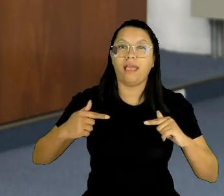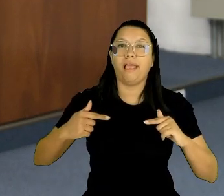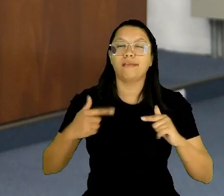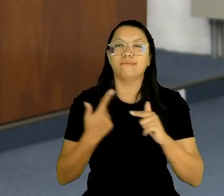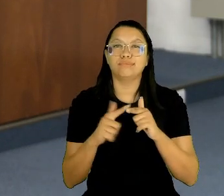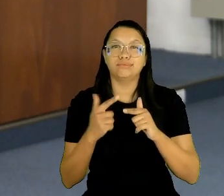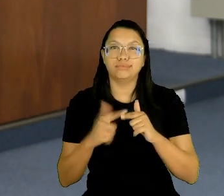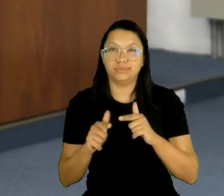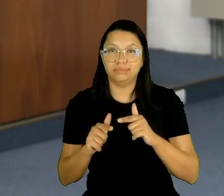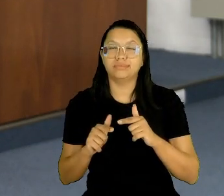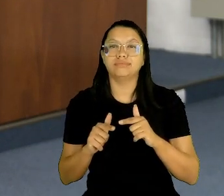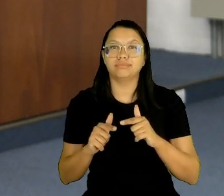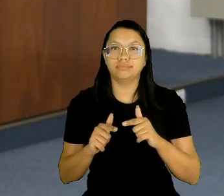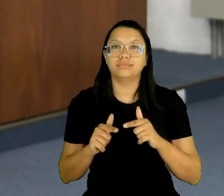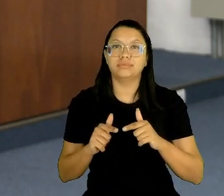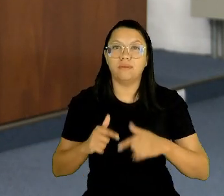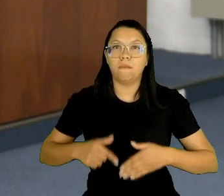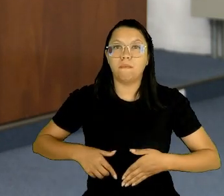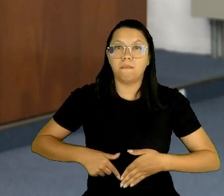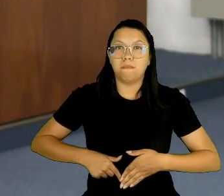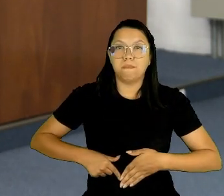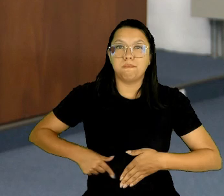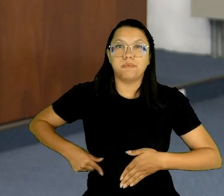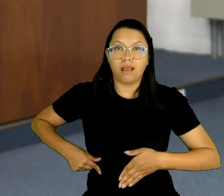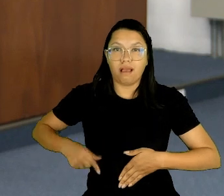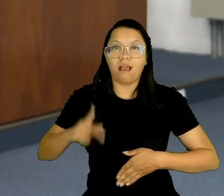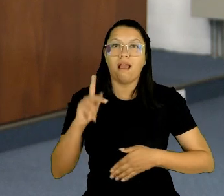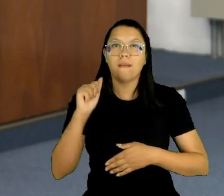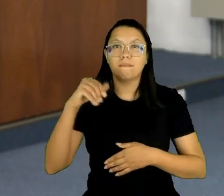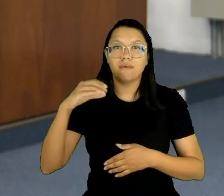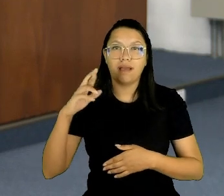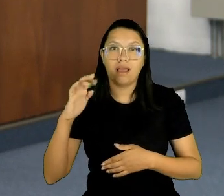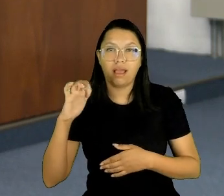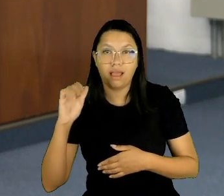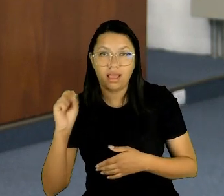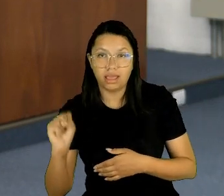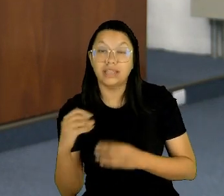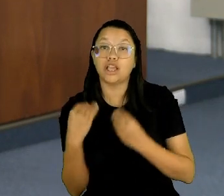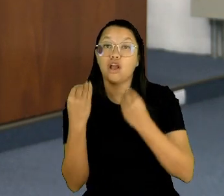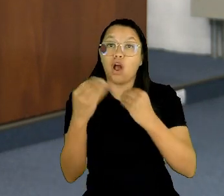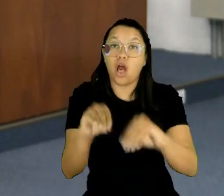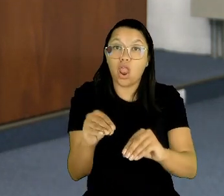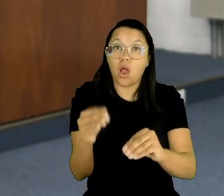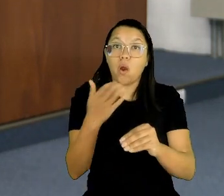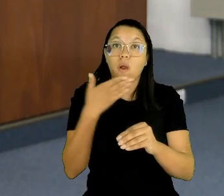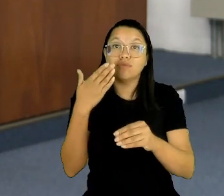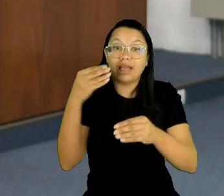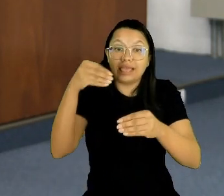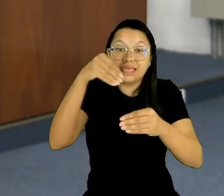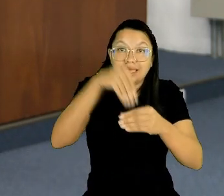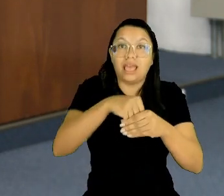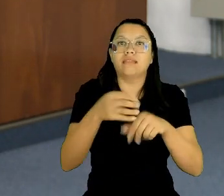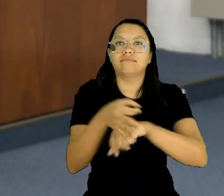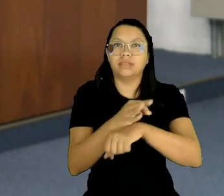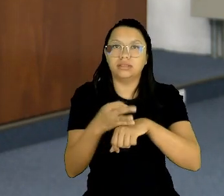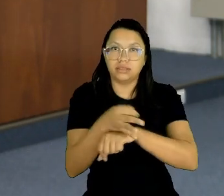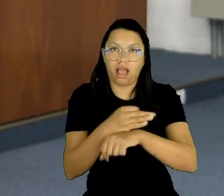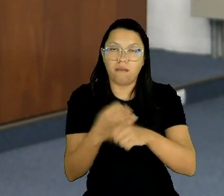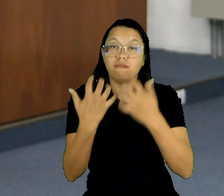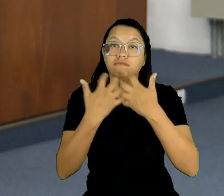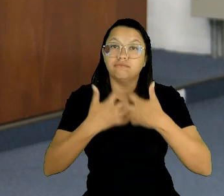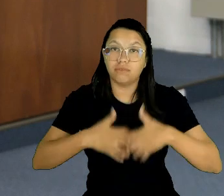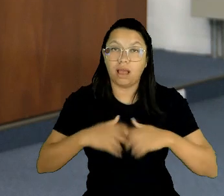falência do pâncreas, que é o nosso órgão que produz a insulina, que é esse hormônio que coloca o açúcar para dentro da célula